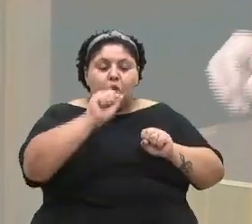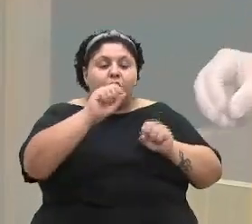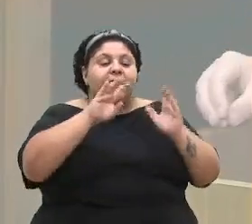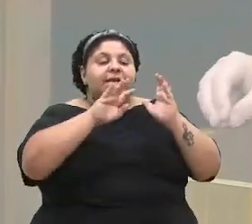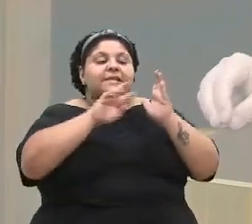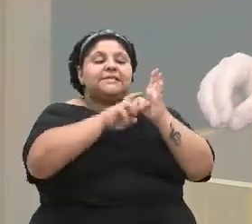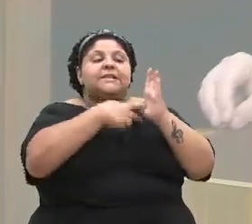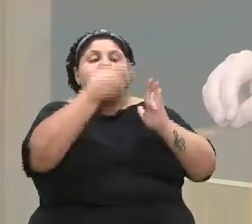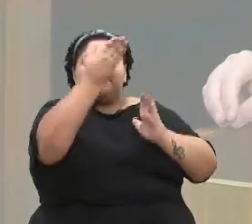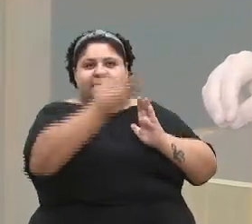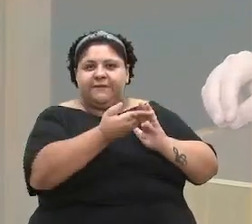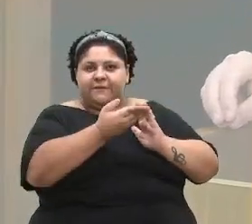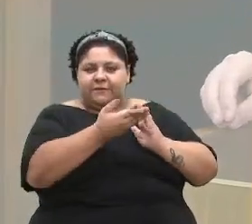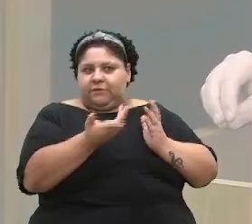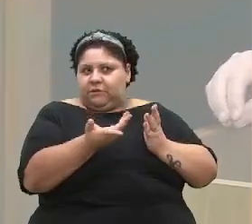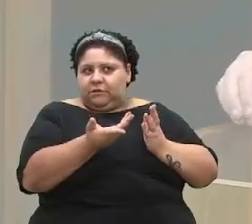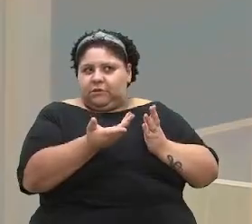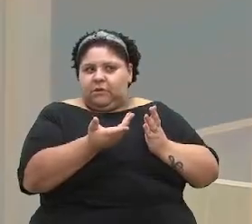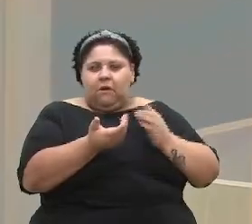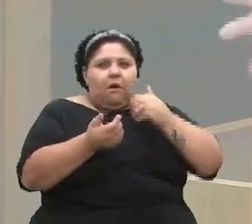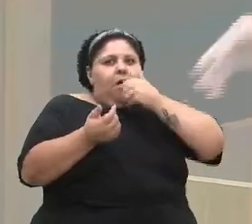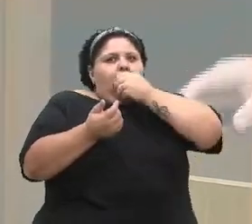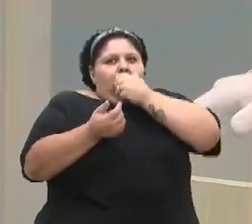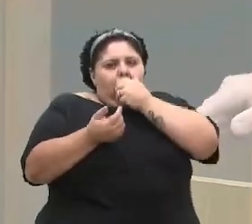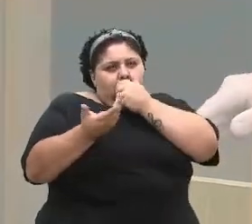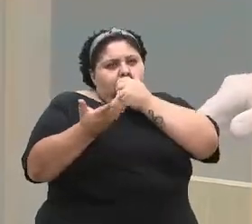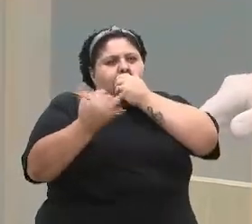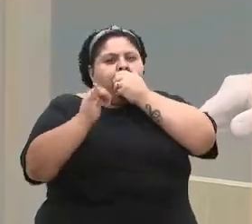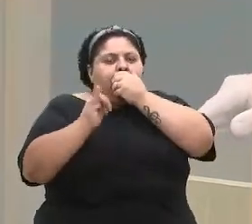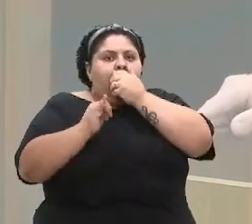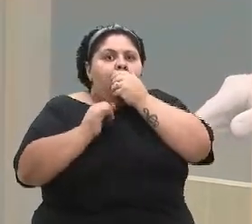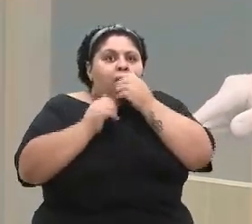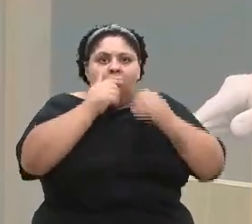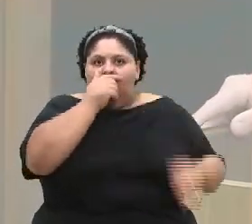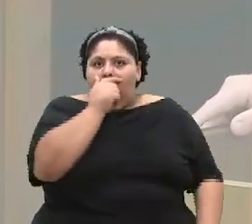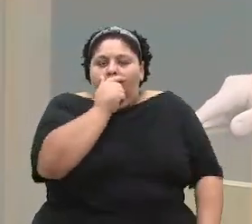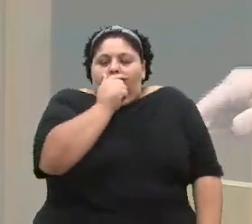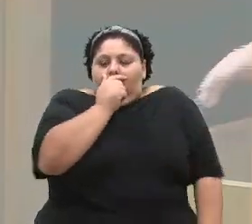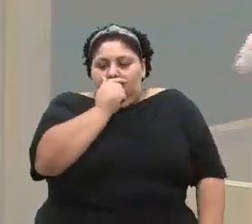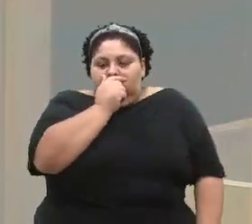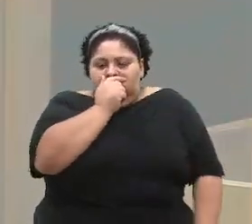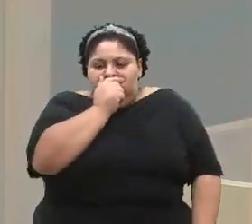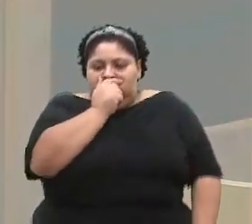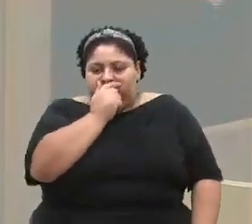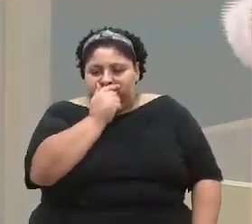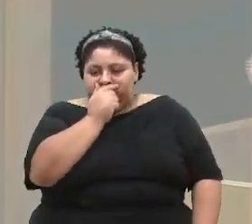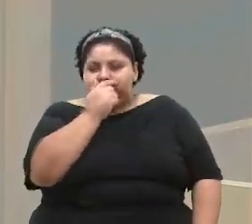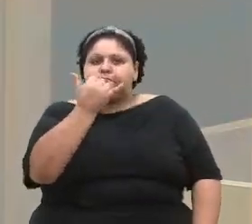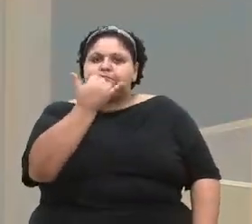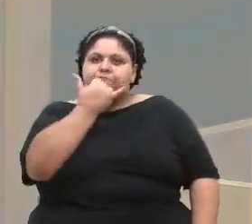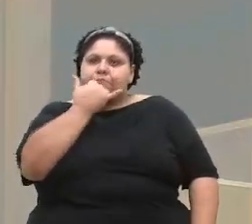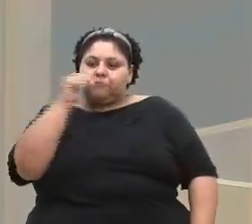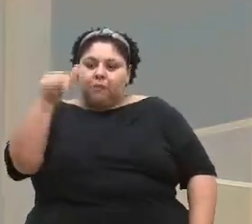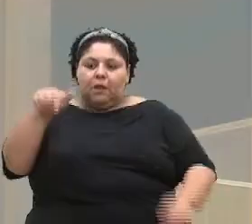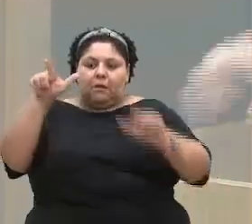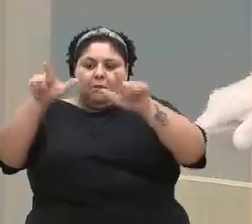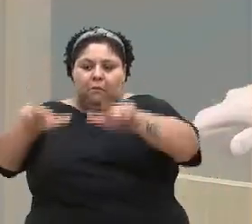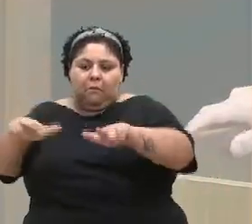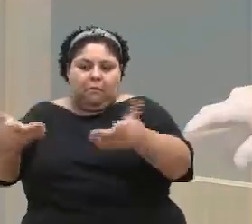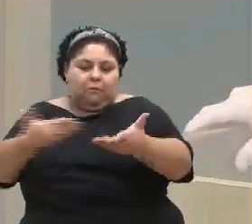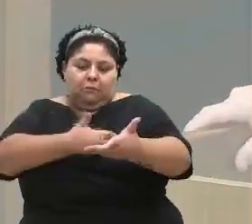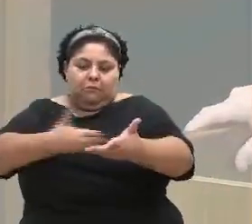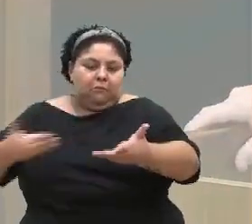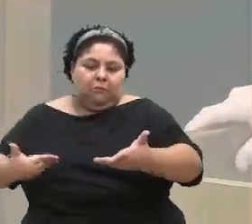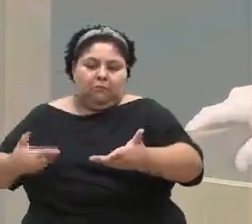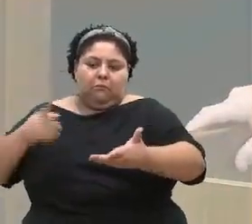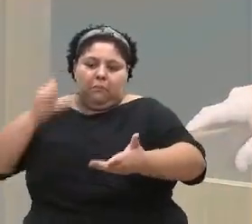área que eventualmente é uma área pública e alguém larga um